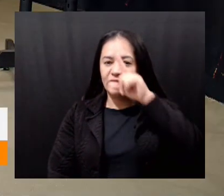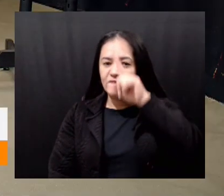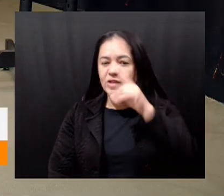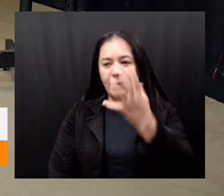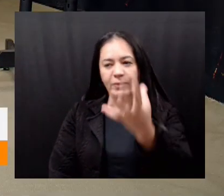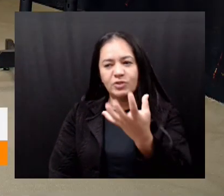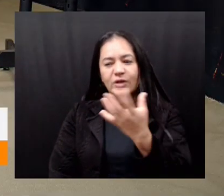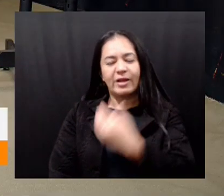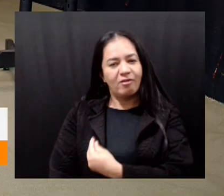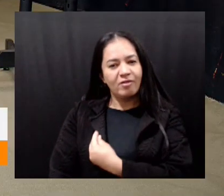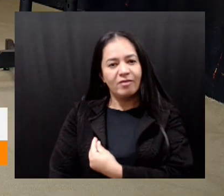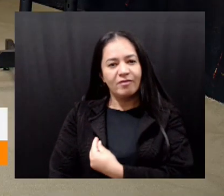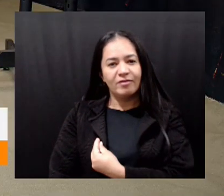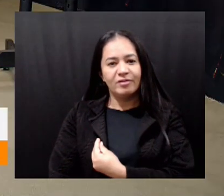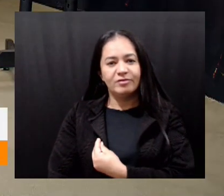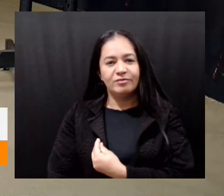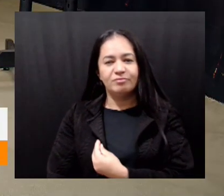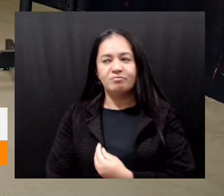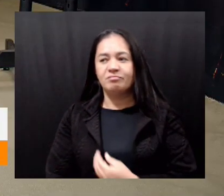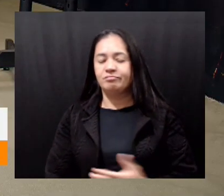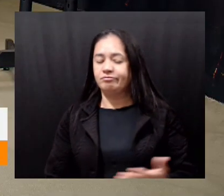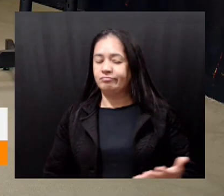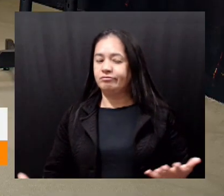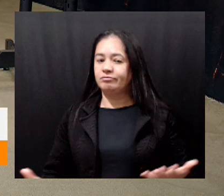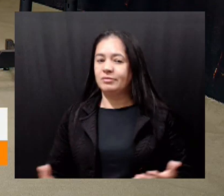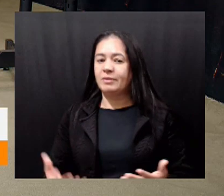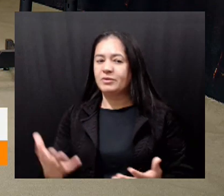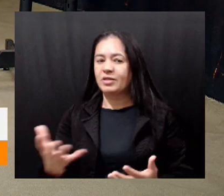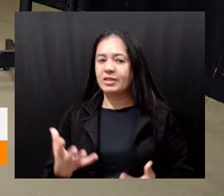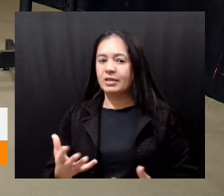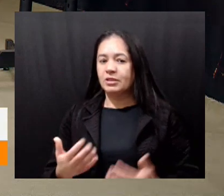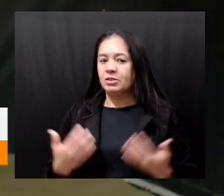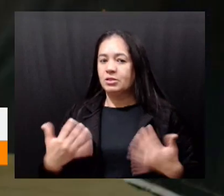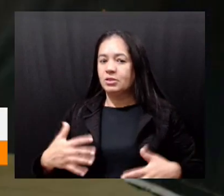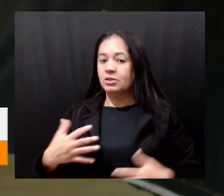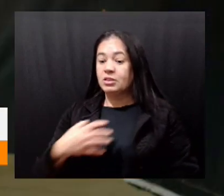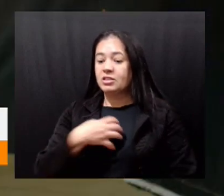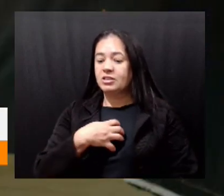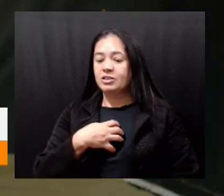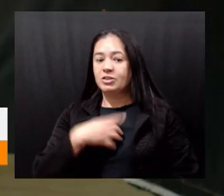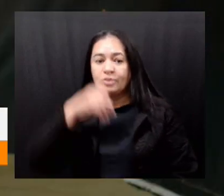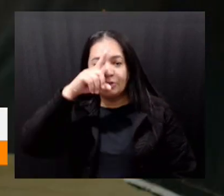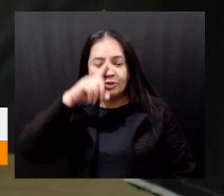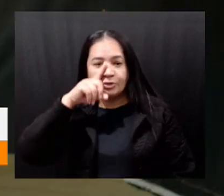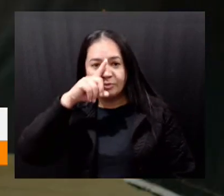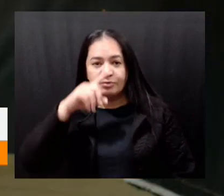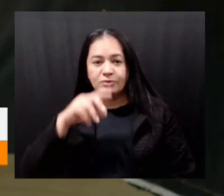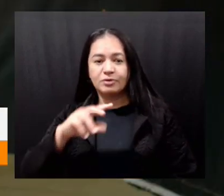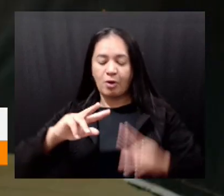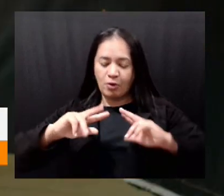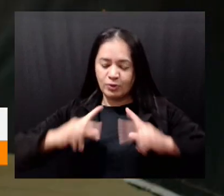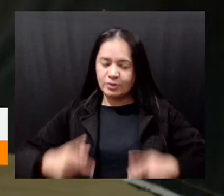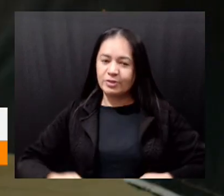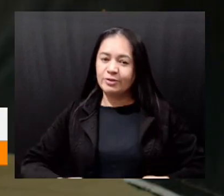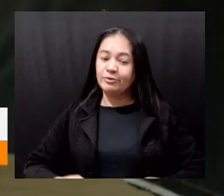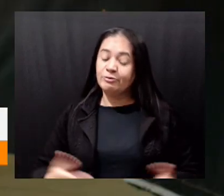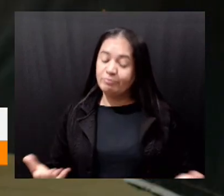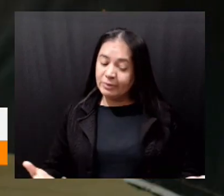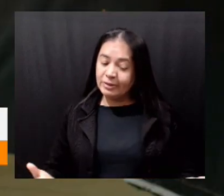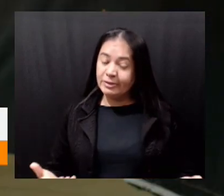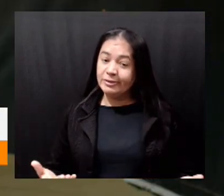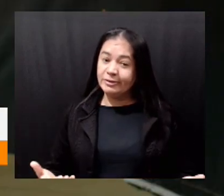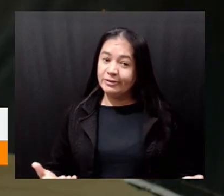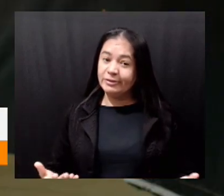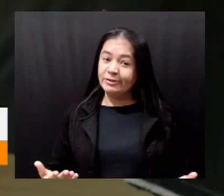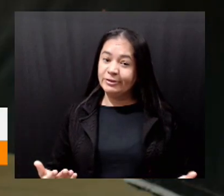aspas, uma aventura, uma sensação de adrenalina, né? Isso. O ser humano é uma caixinha de surpresas, né? Gente, o que é